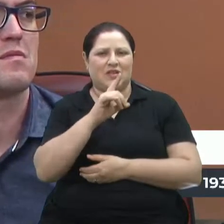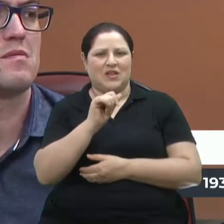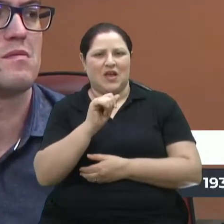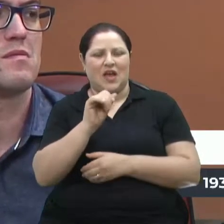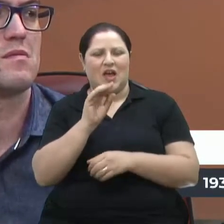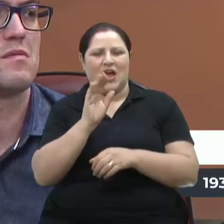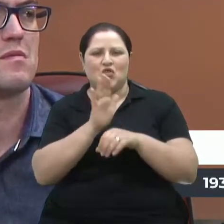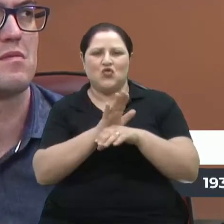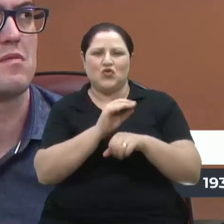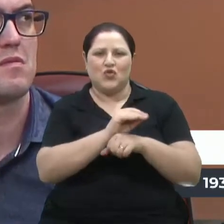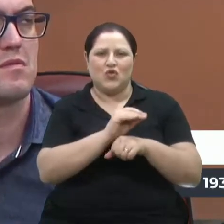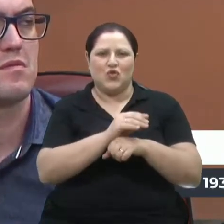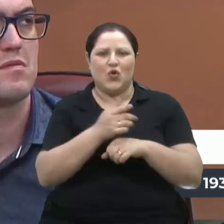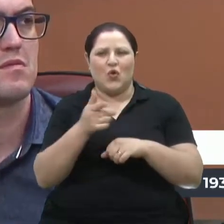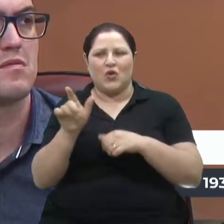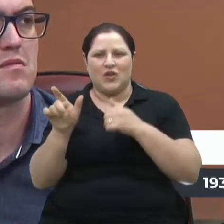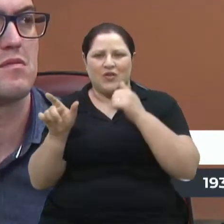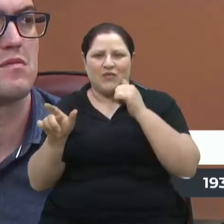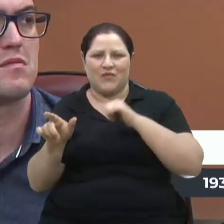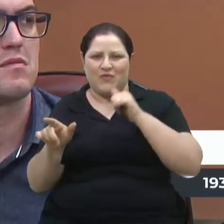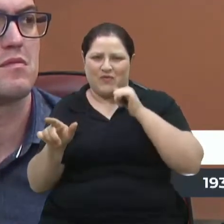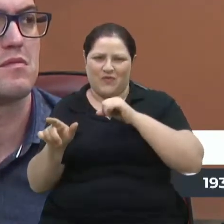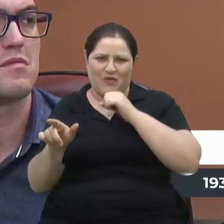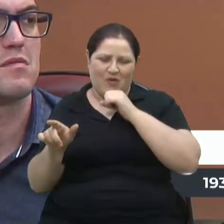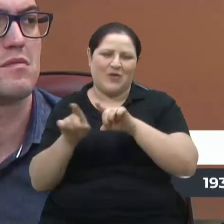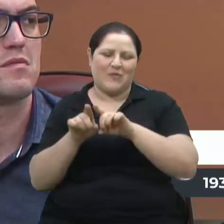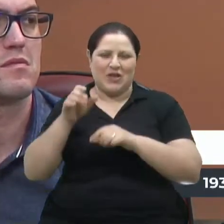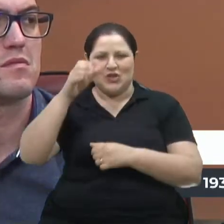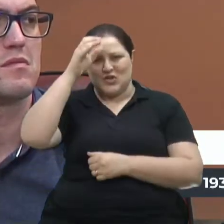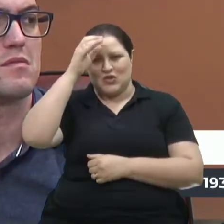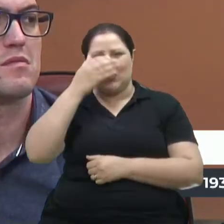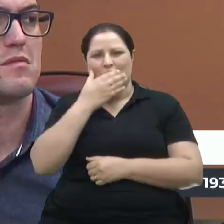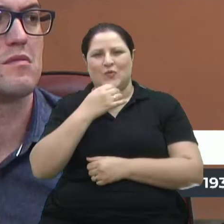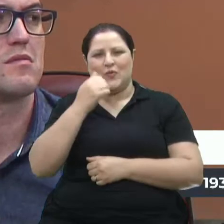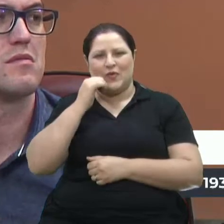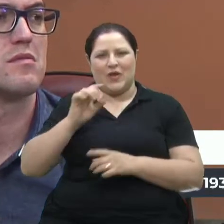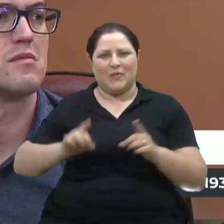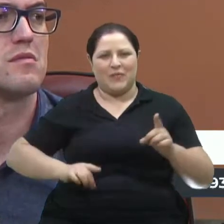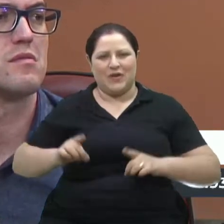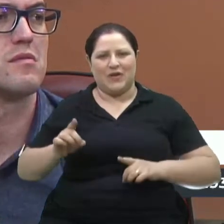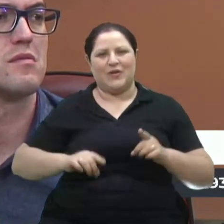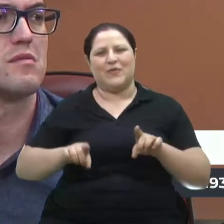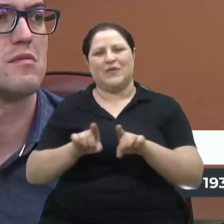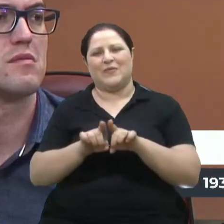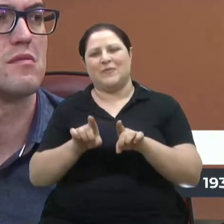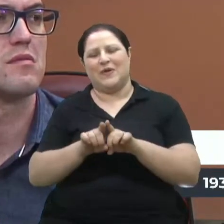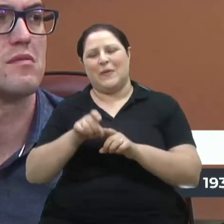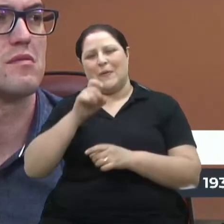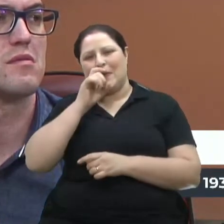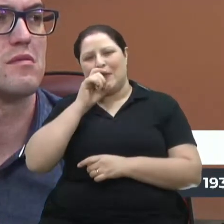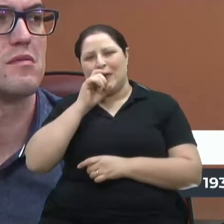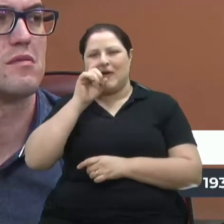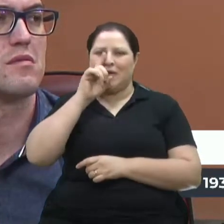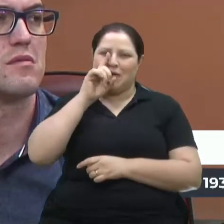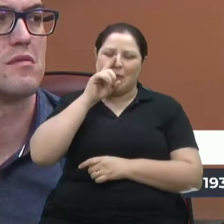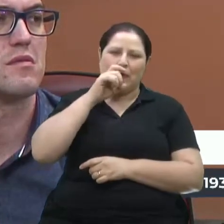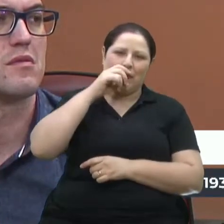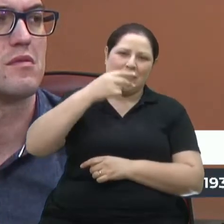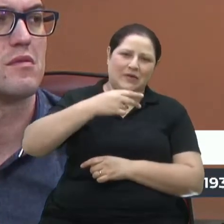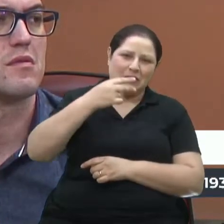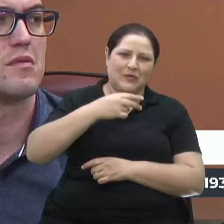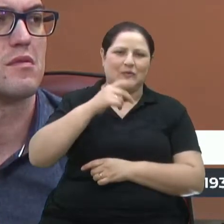e a avó Seula. Os tios, tias, primos, primas e pais, e a sua mãe e seu padrasto, pai de coração. Sua madraça,